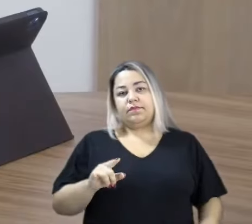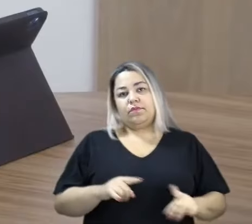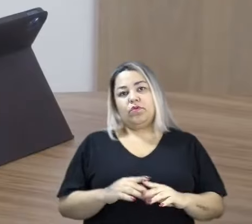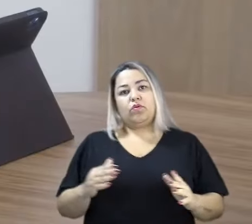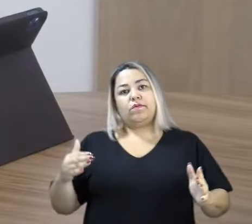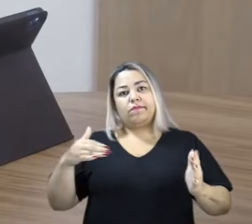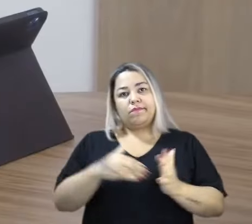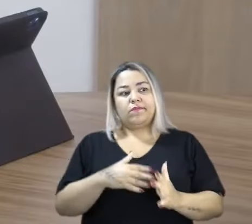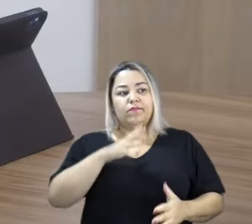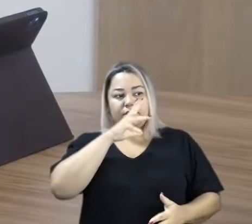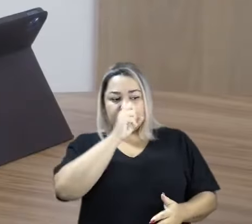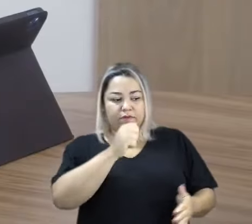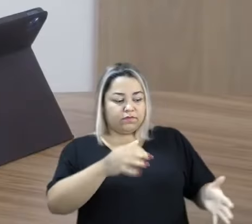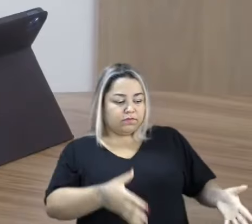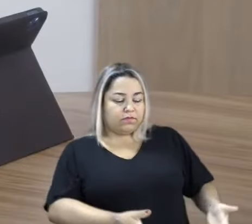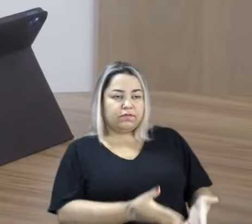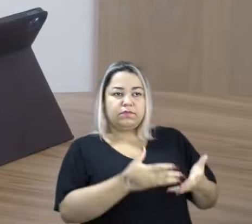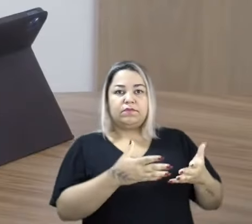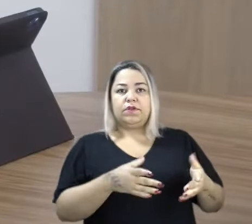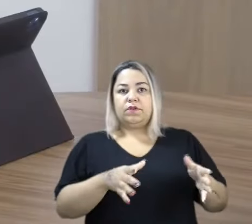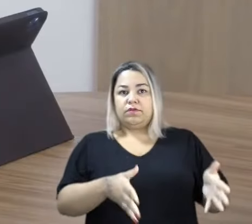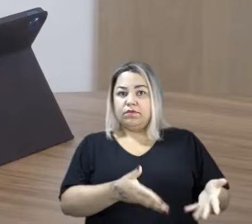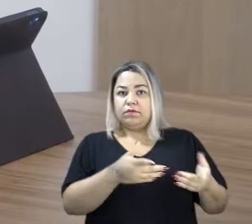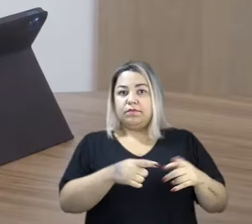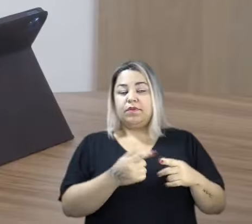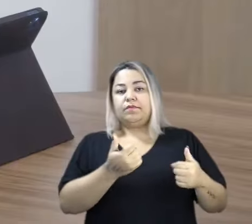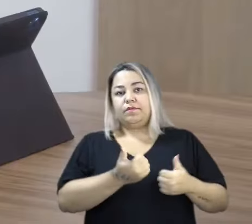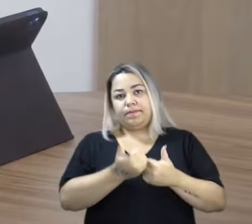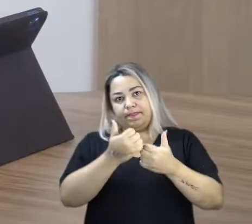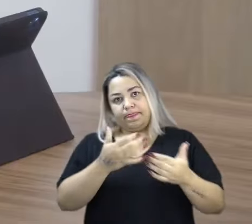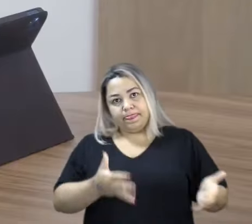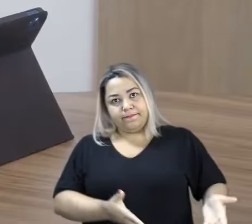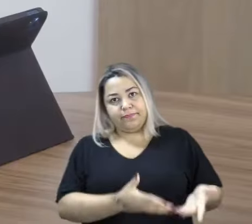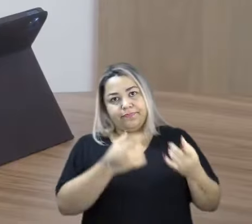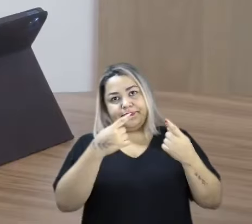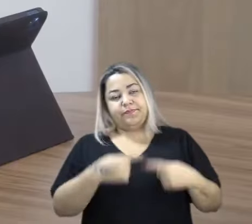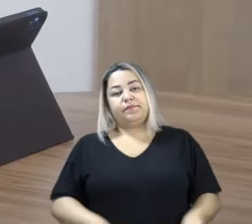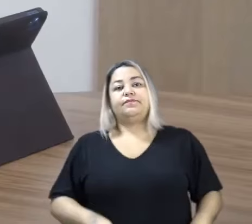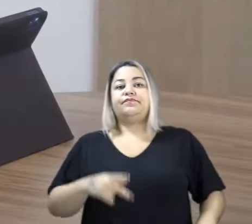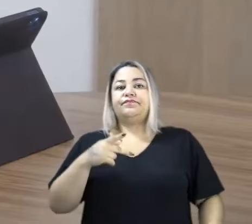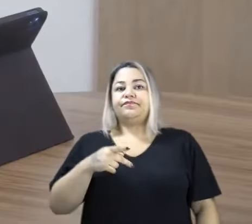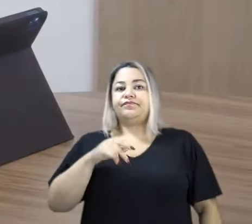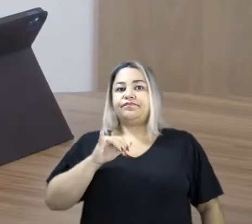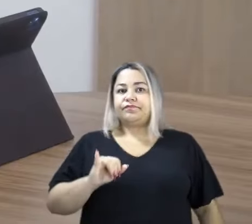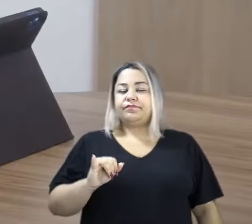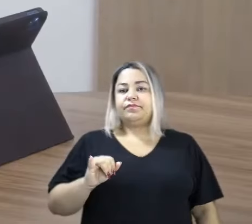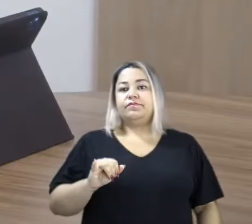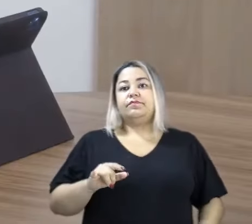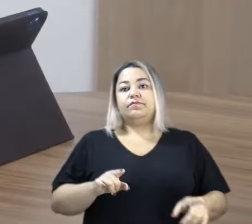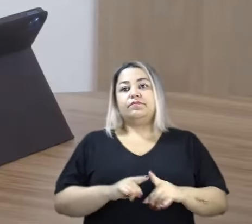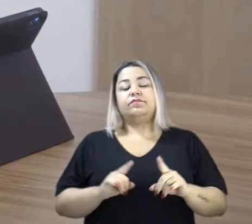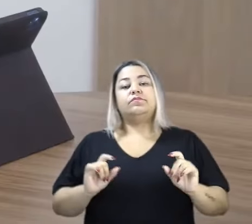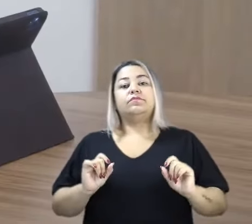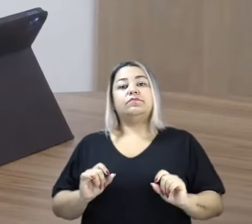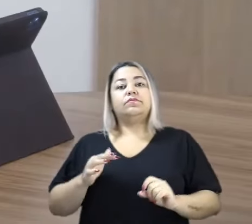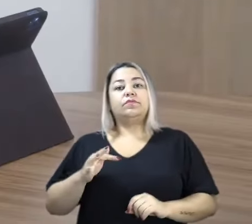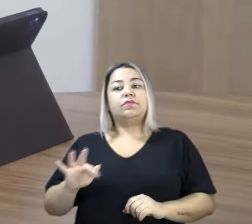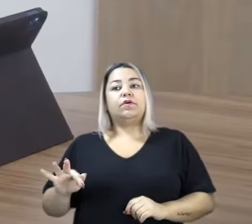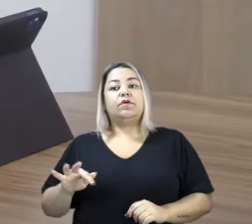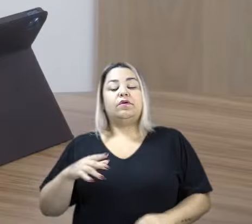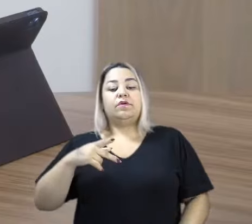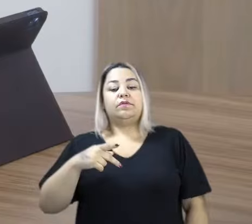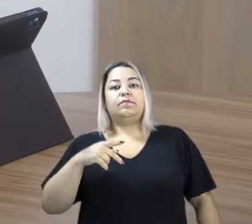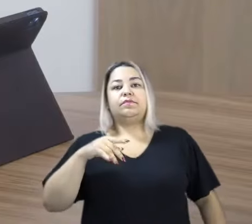último, fortalecimento por meio de fomento, apoio e promoção de políticas de PI nos entes federativos. Quando a gente fala de